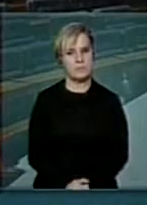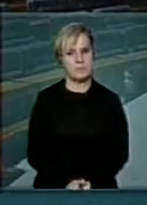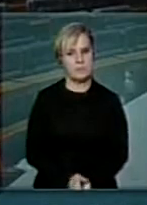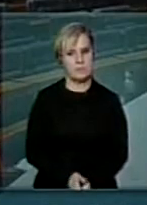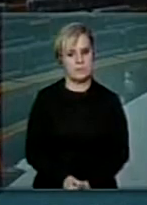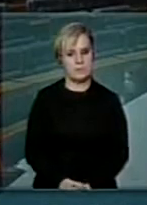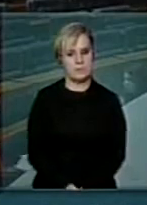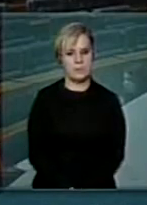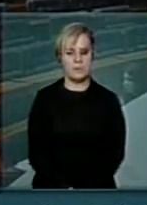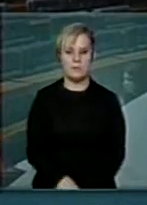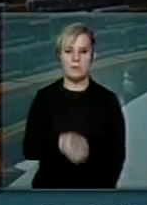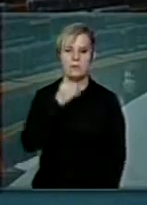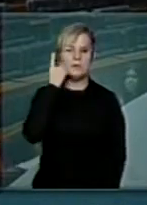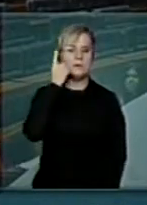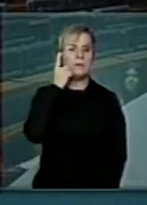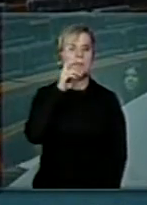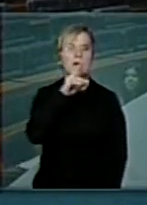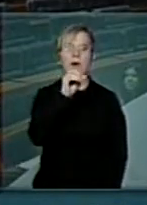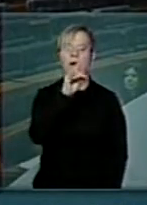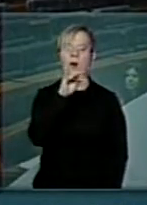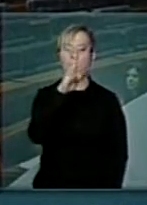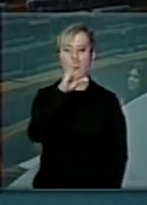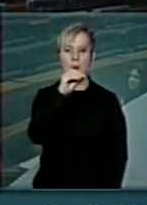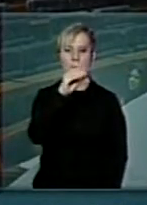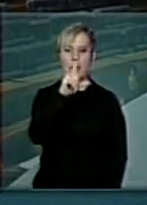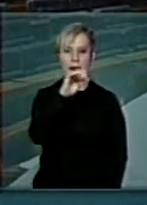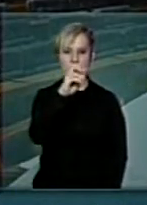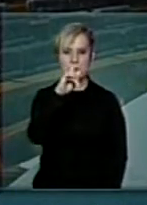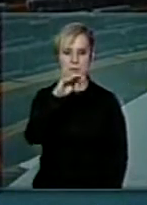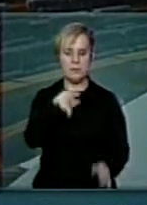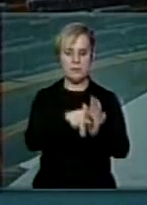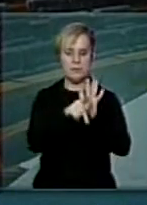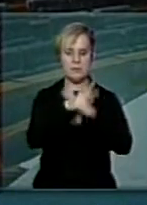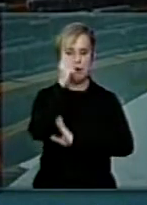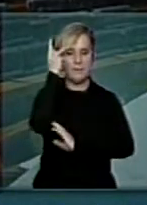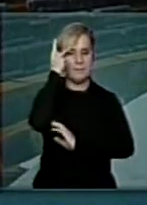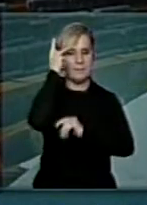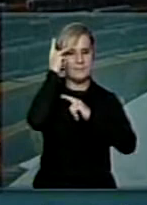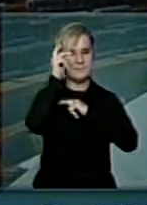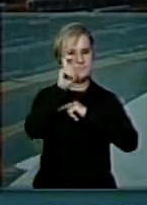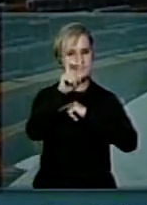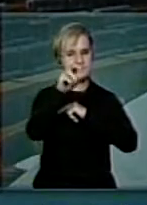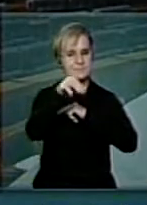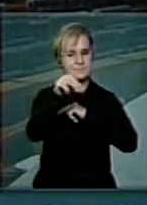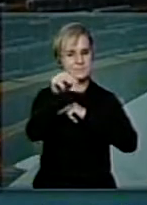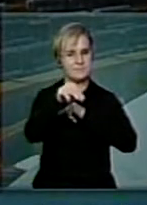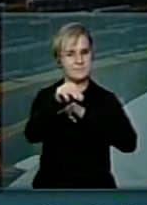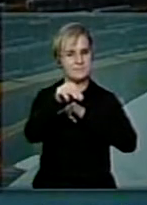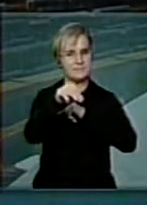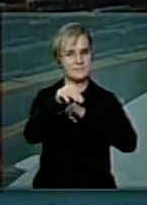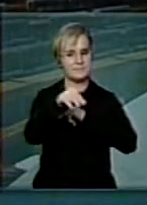Deputado Roberto de Lucena, Bloco PV São Paulo, Vossa Excelência dispõe de até 5 minutos.